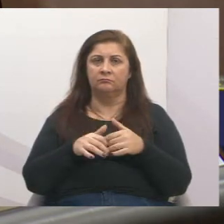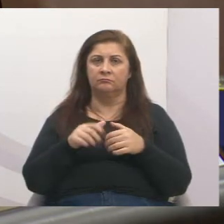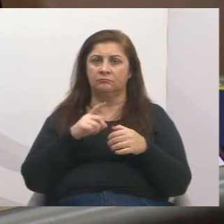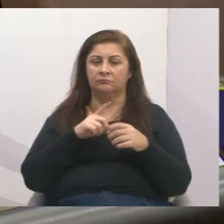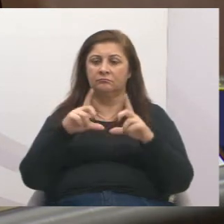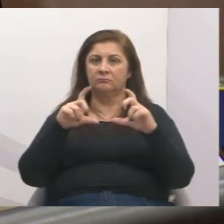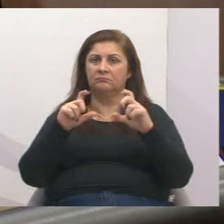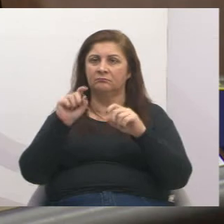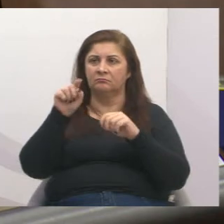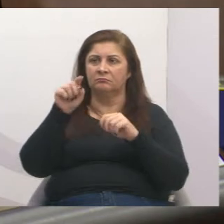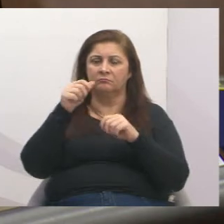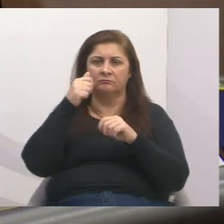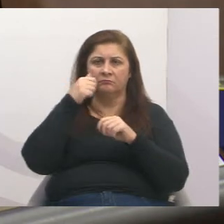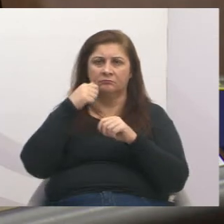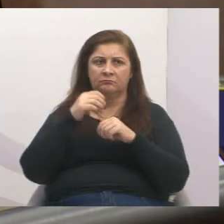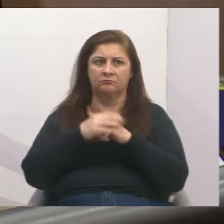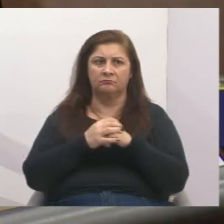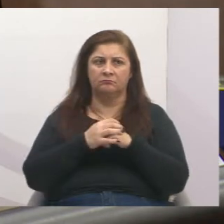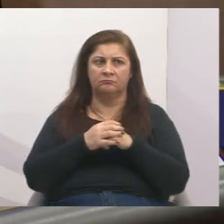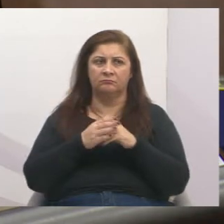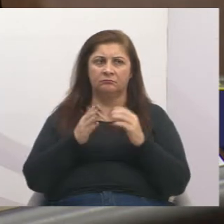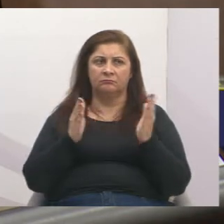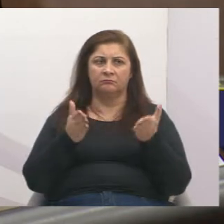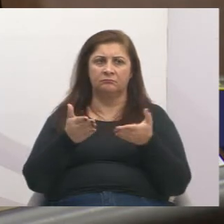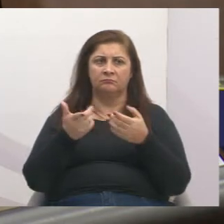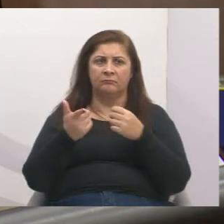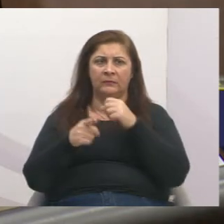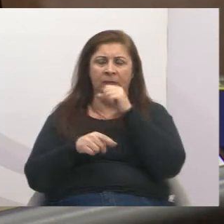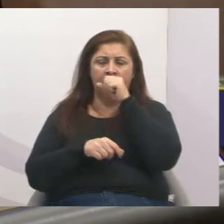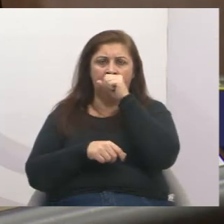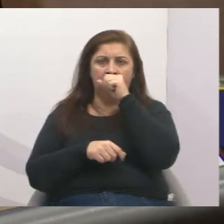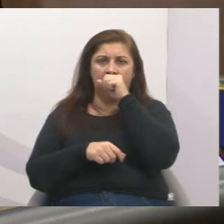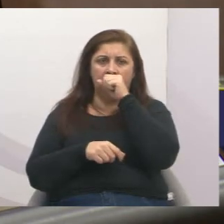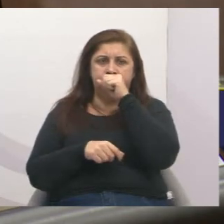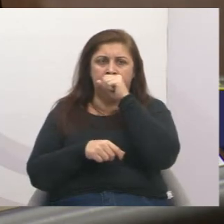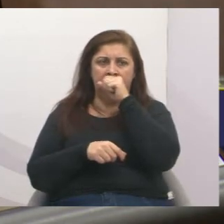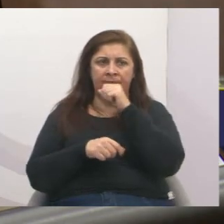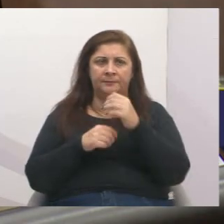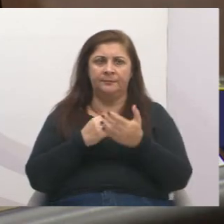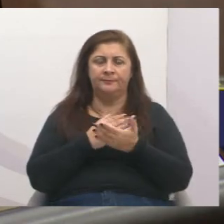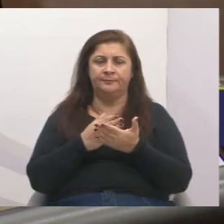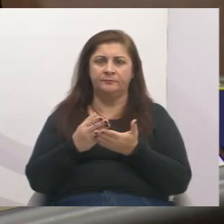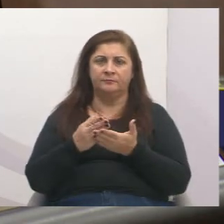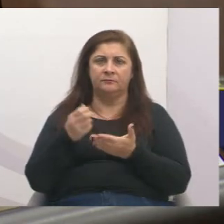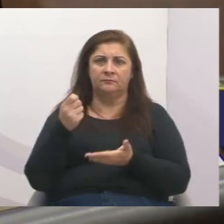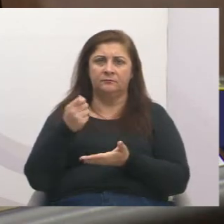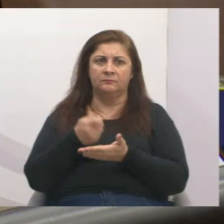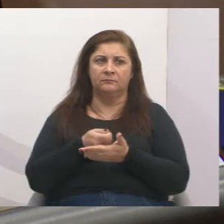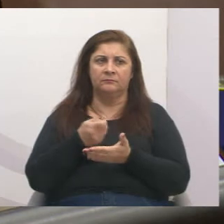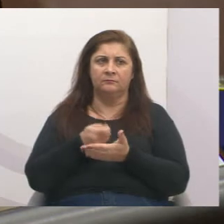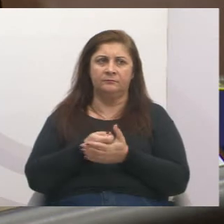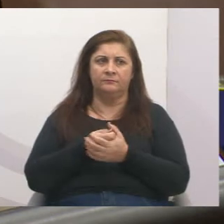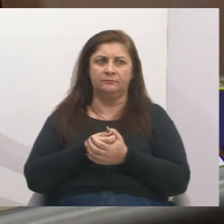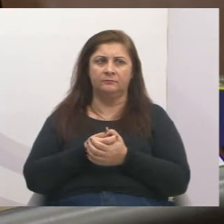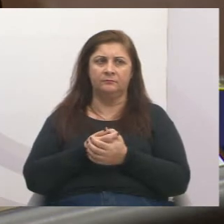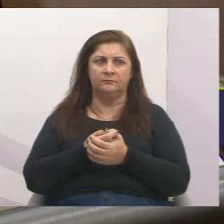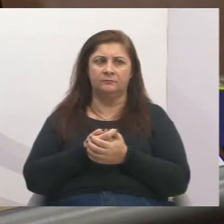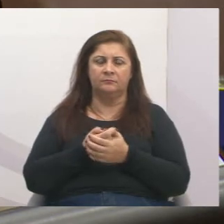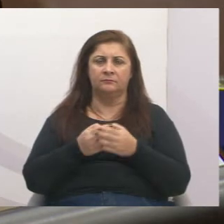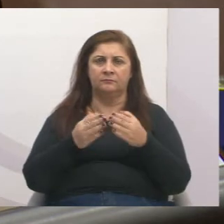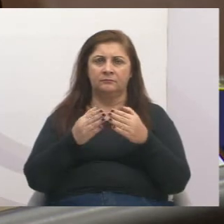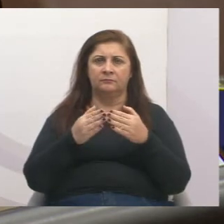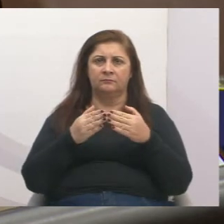uma nova decisão salomônica, para pagar a partir de 3 salários mínimos. Por